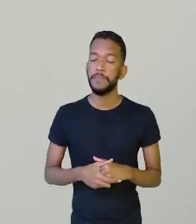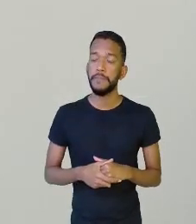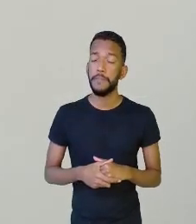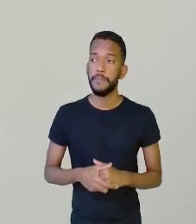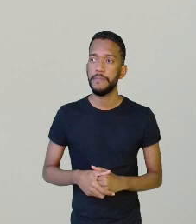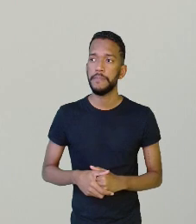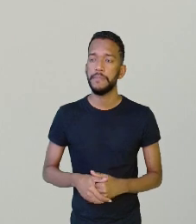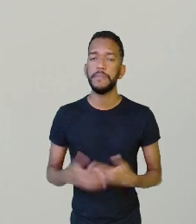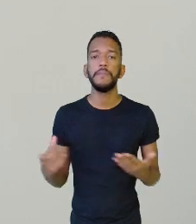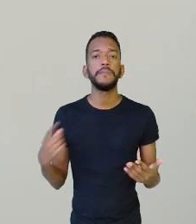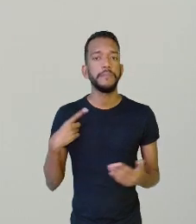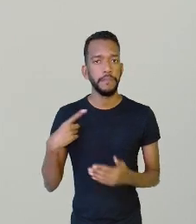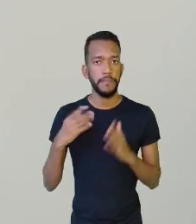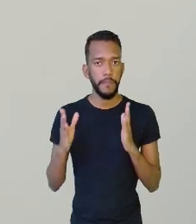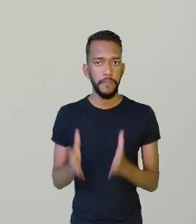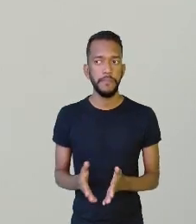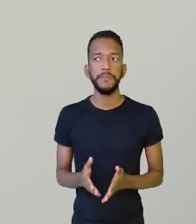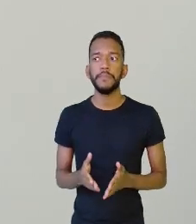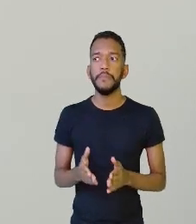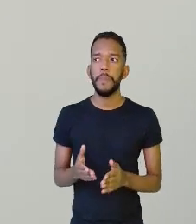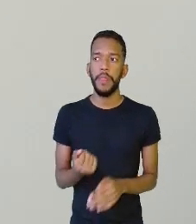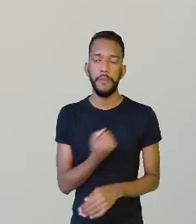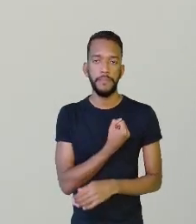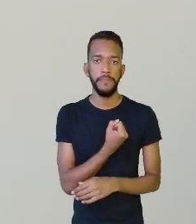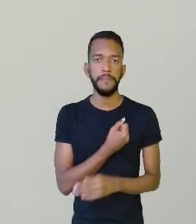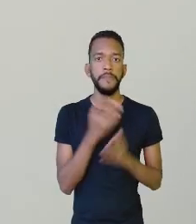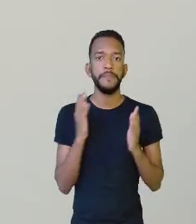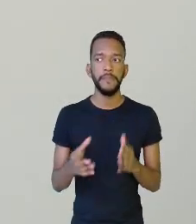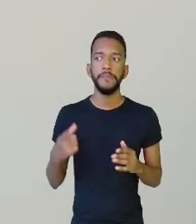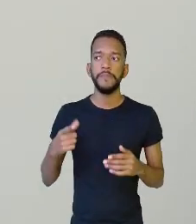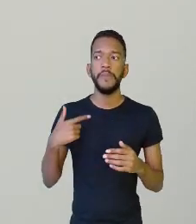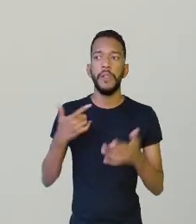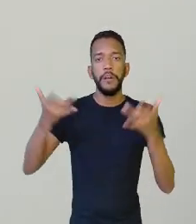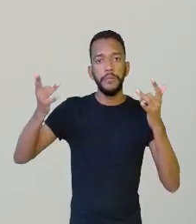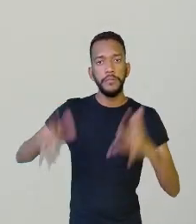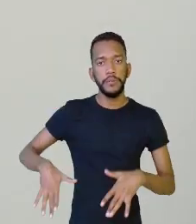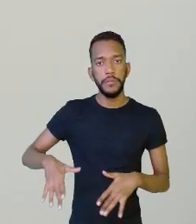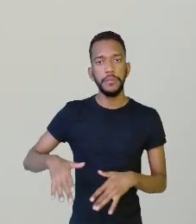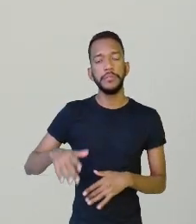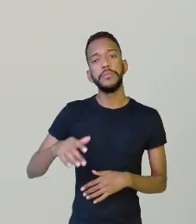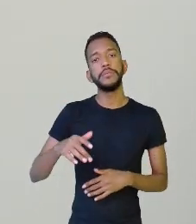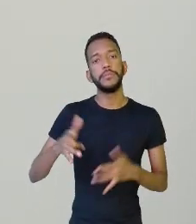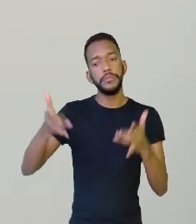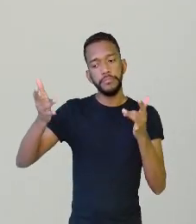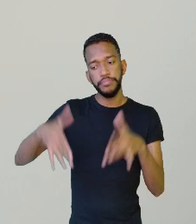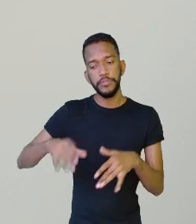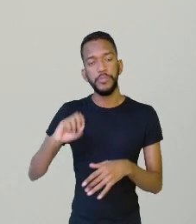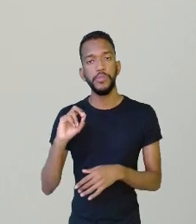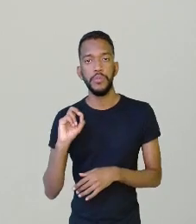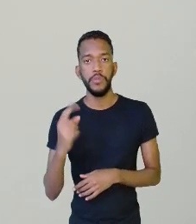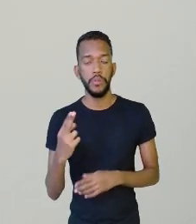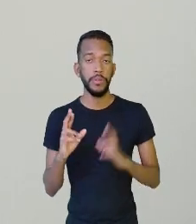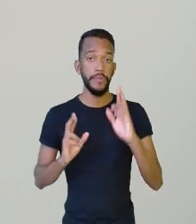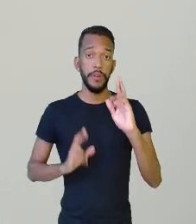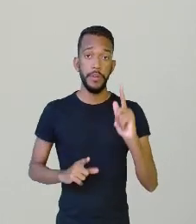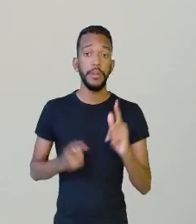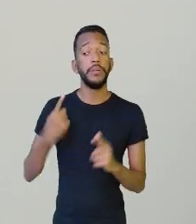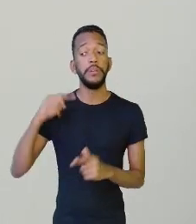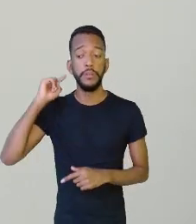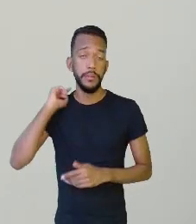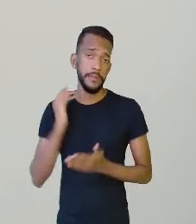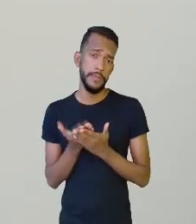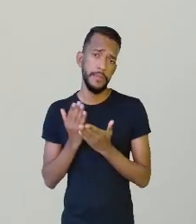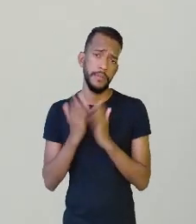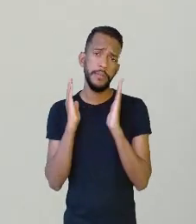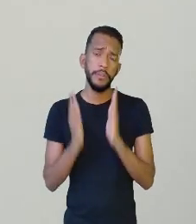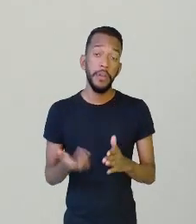os valores. O que sobra é o meu resto ou diferença. Já falei nas aulas anteriores. Se